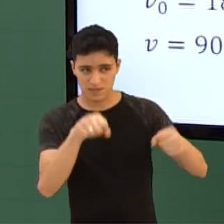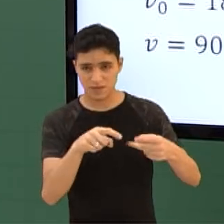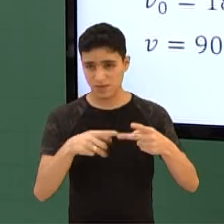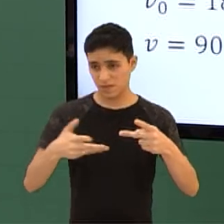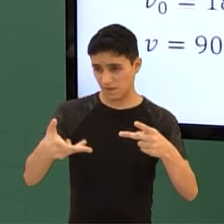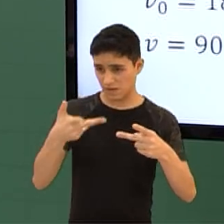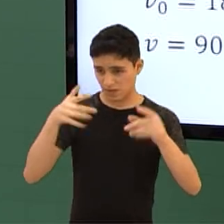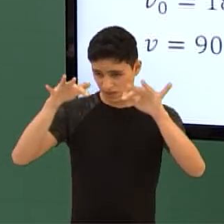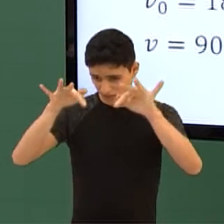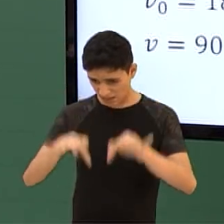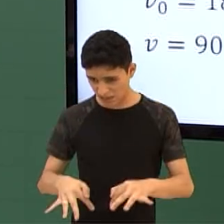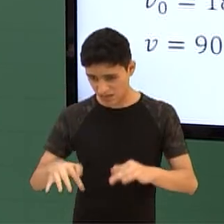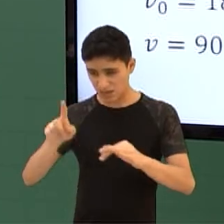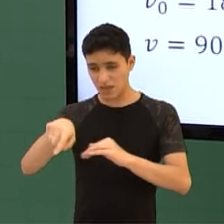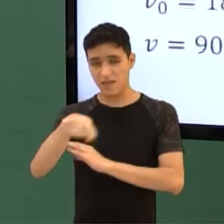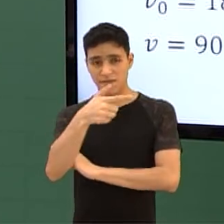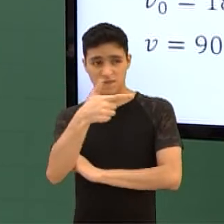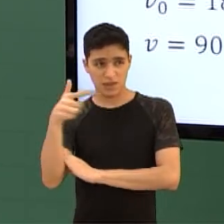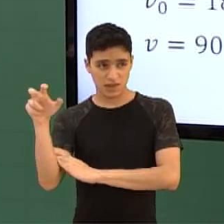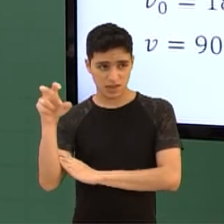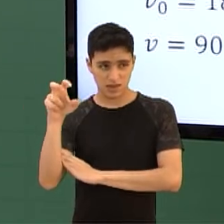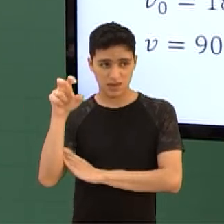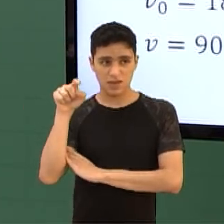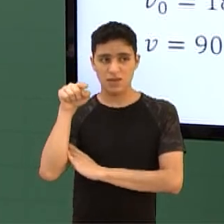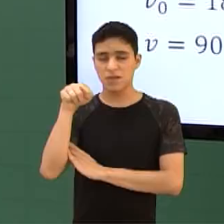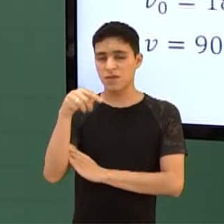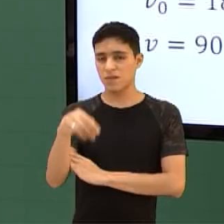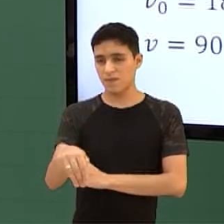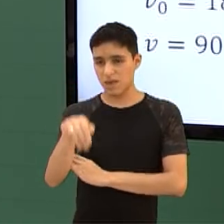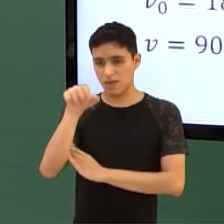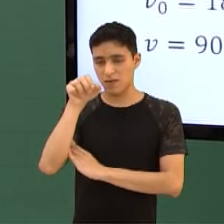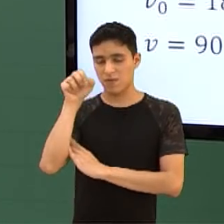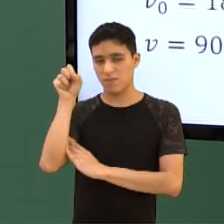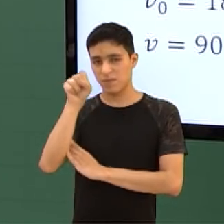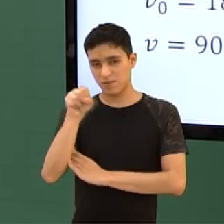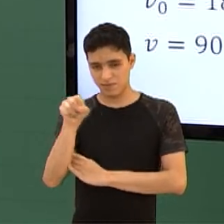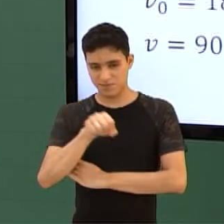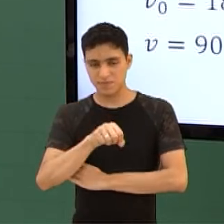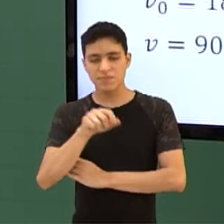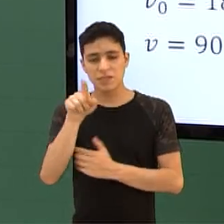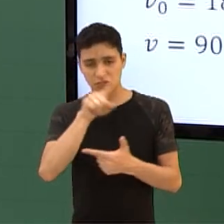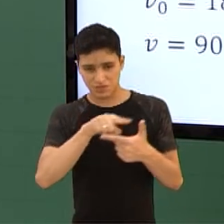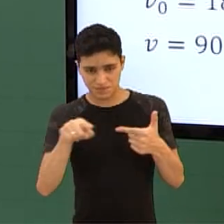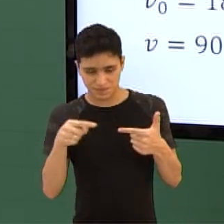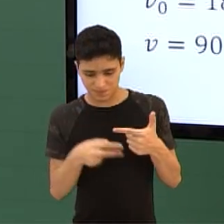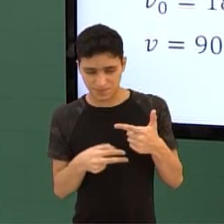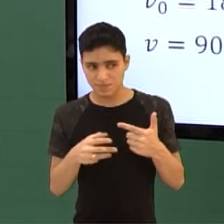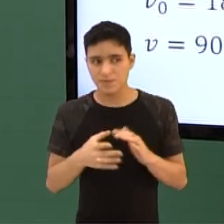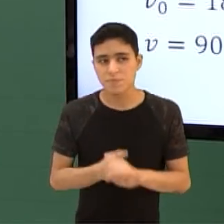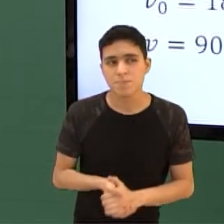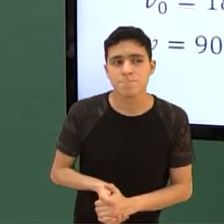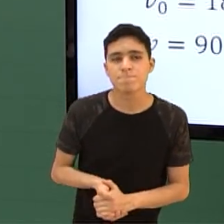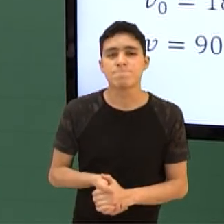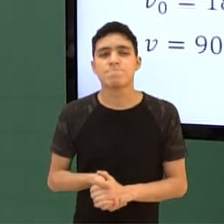final, ela é 25 metros por segundo, tudo isso dividido por 2,